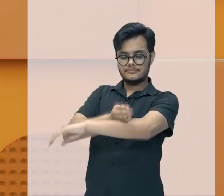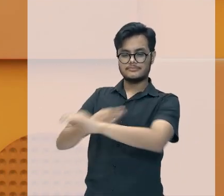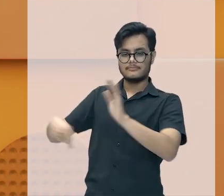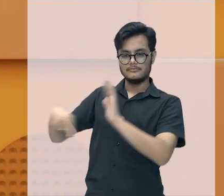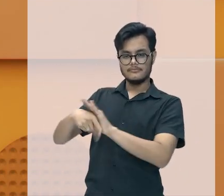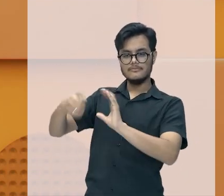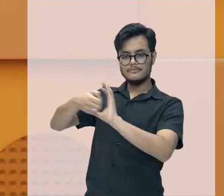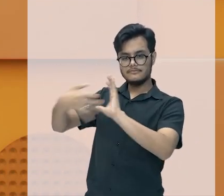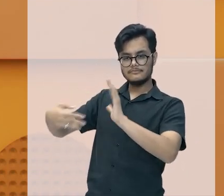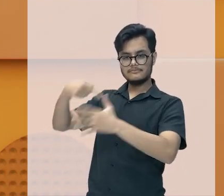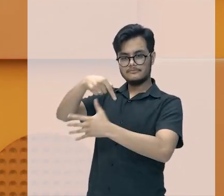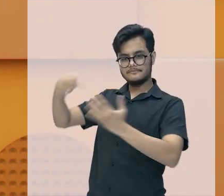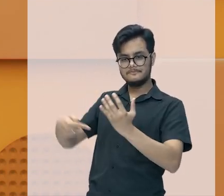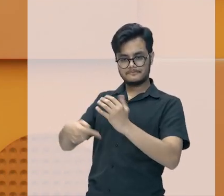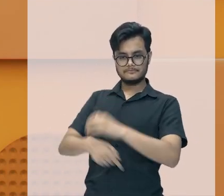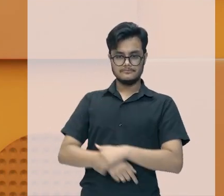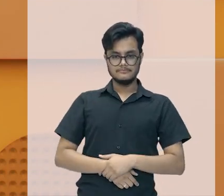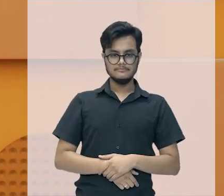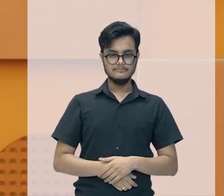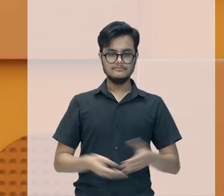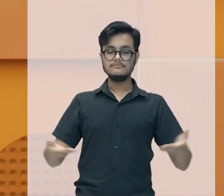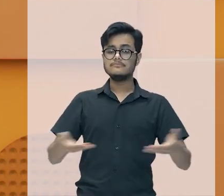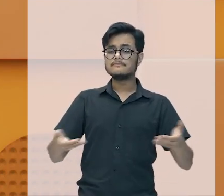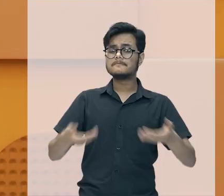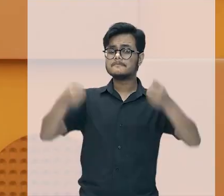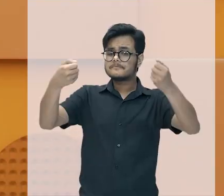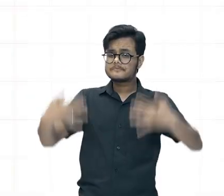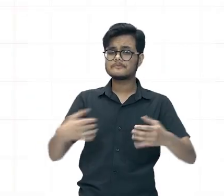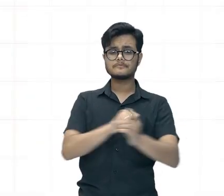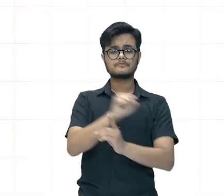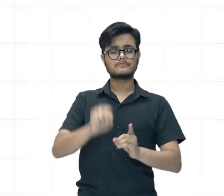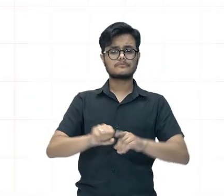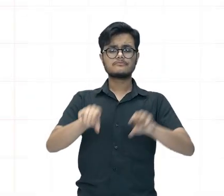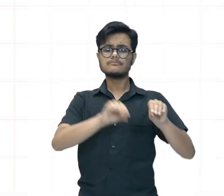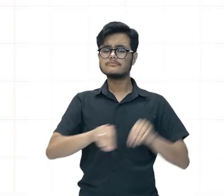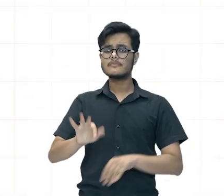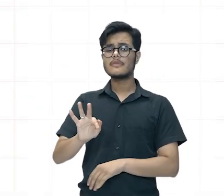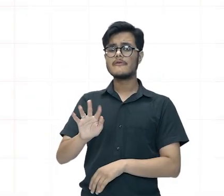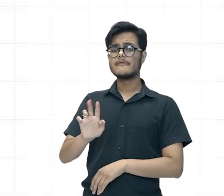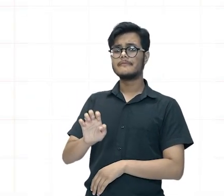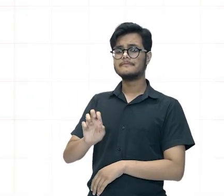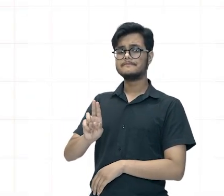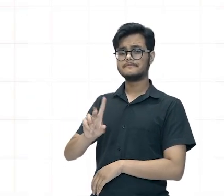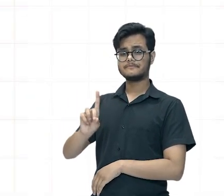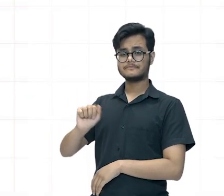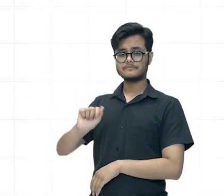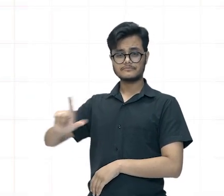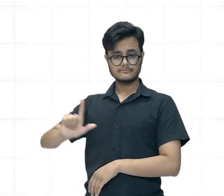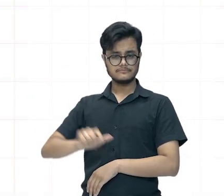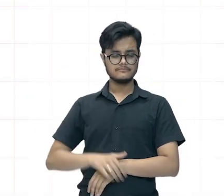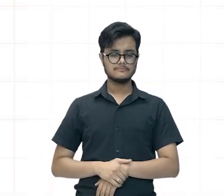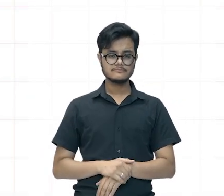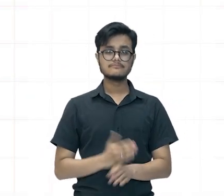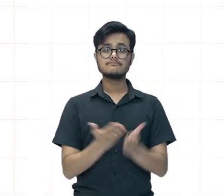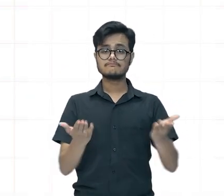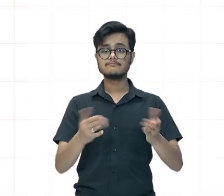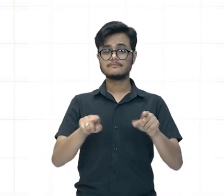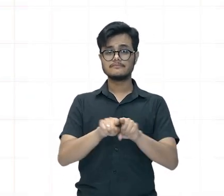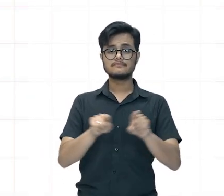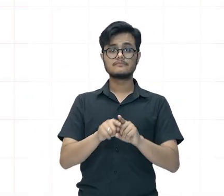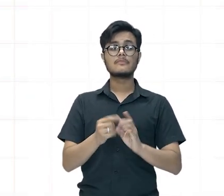Ok? Então, vamos falar agora sobre essa sociedade feudal, tá? Olha só, a sociedade feudal teve o